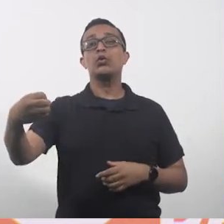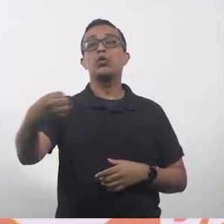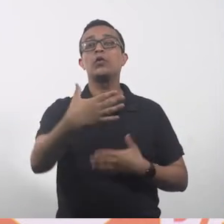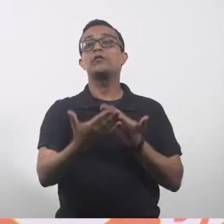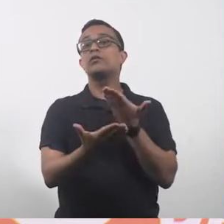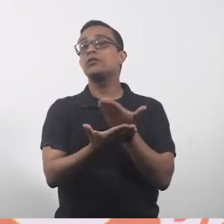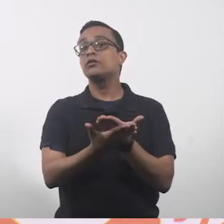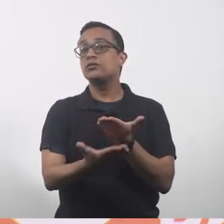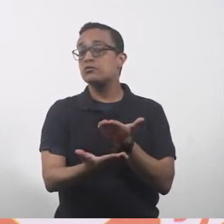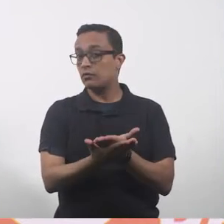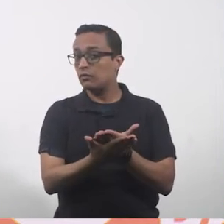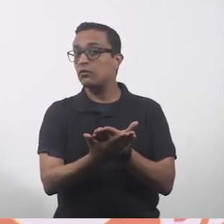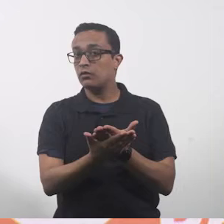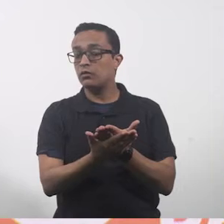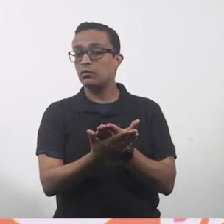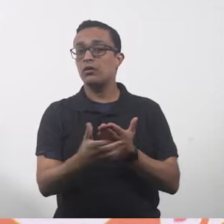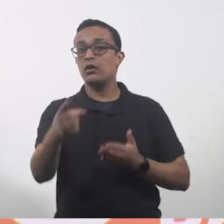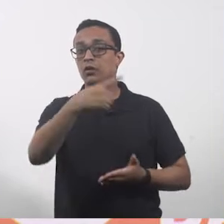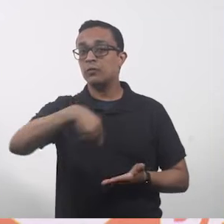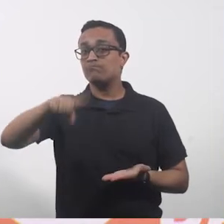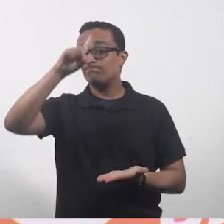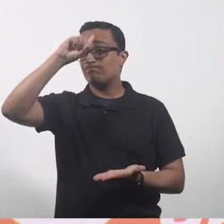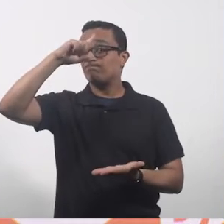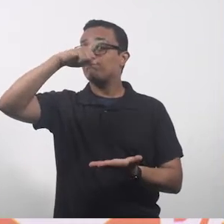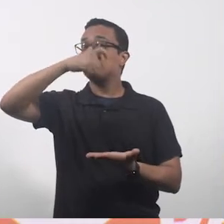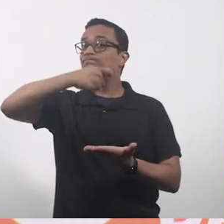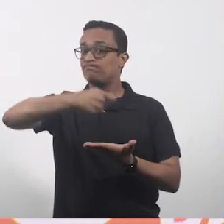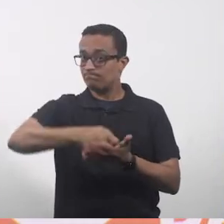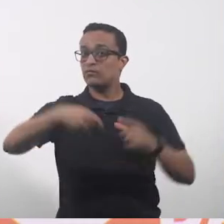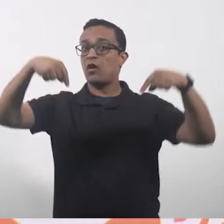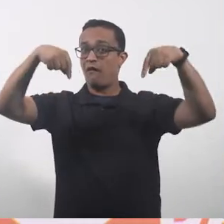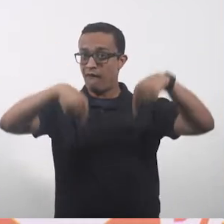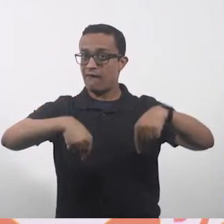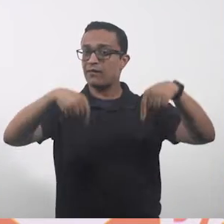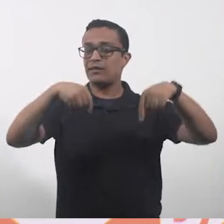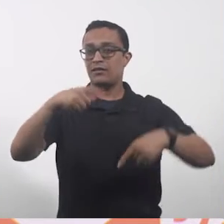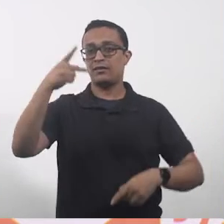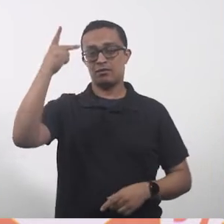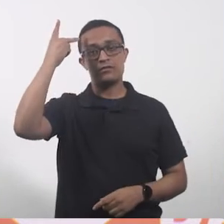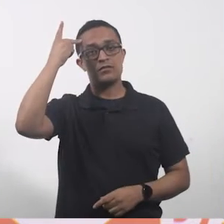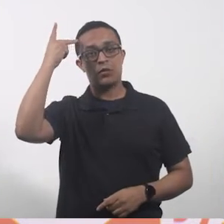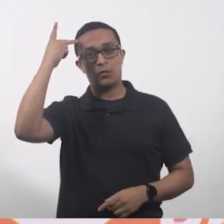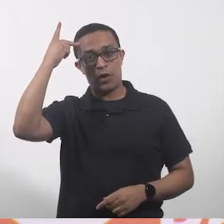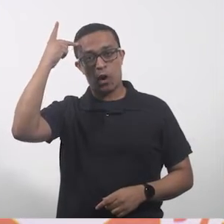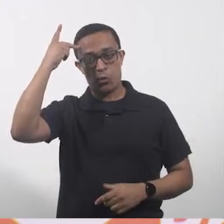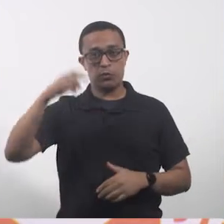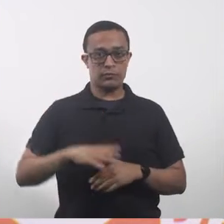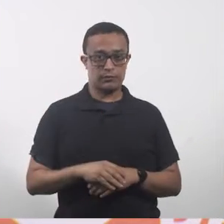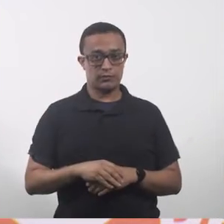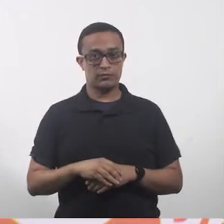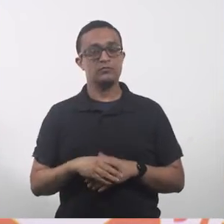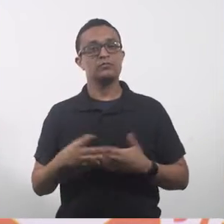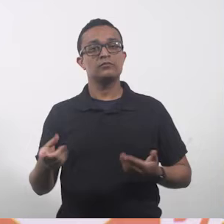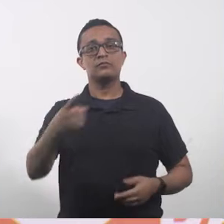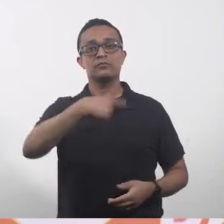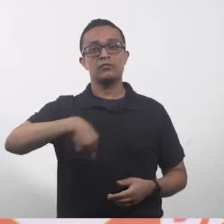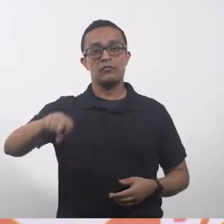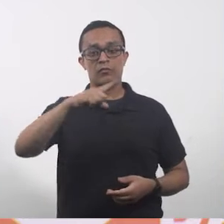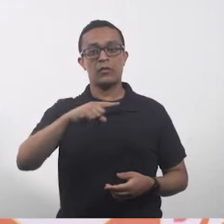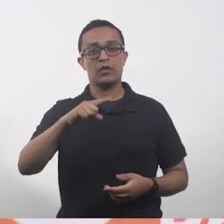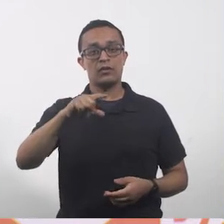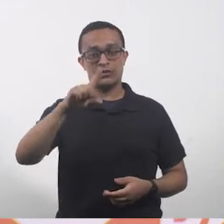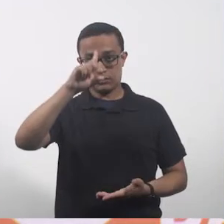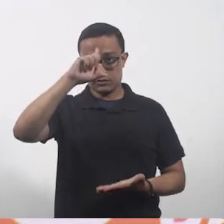estudo, então, para tomada de decisão aqui na cidade de São Paulo. nós optamos